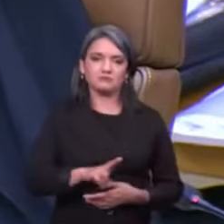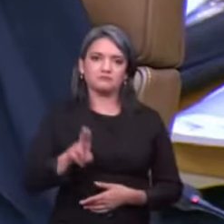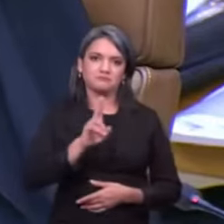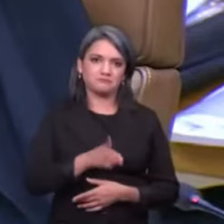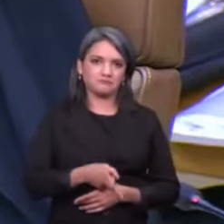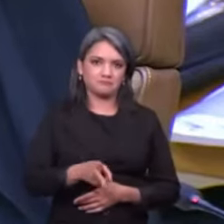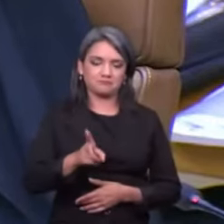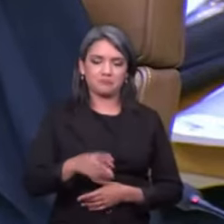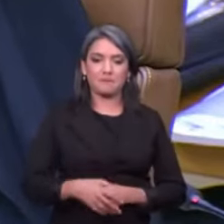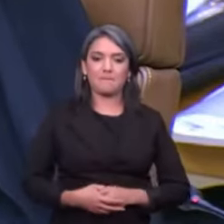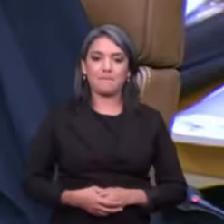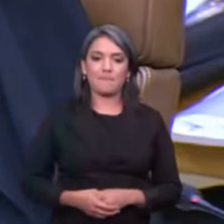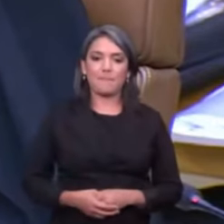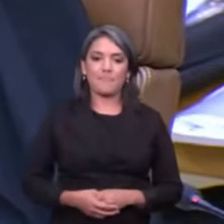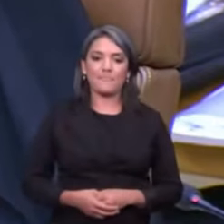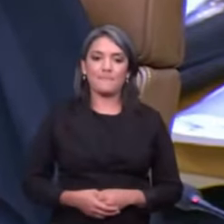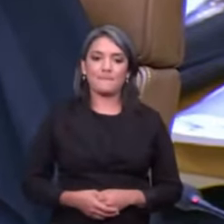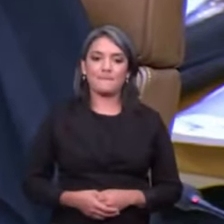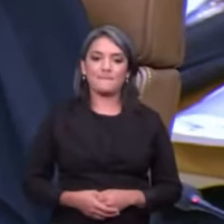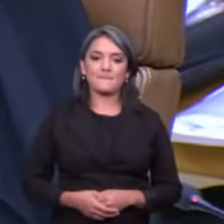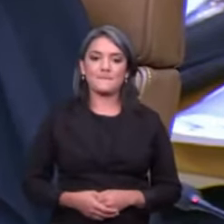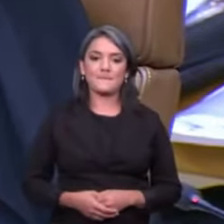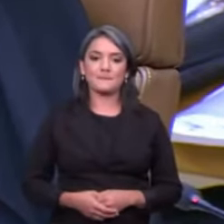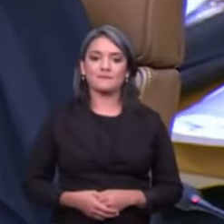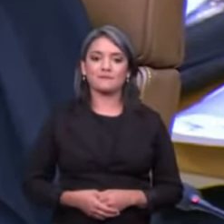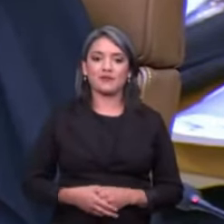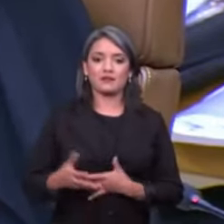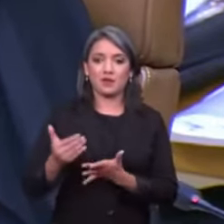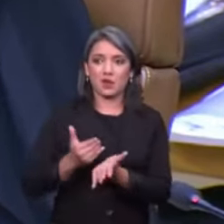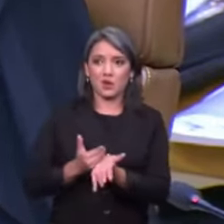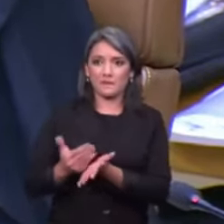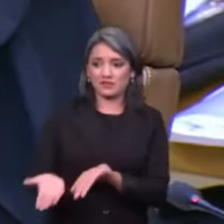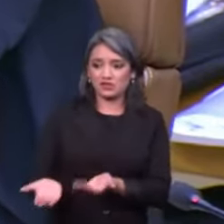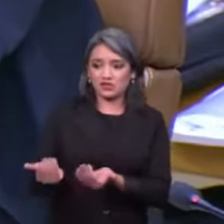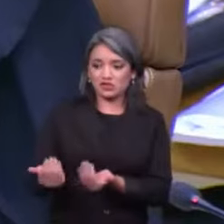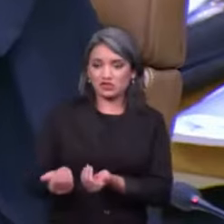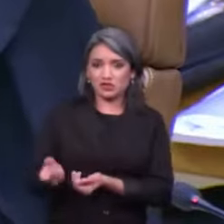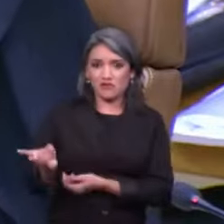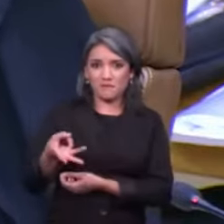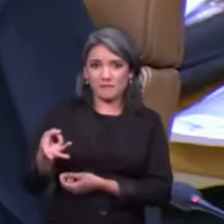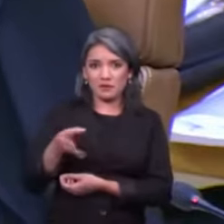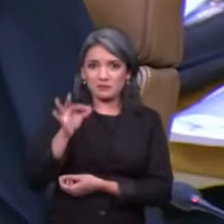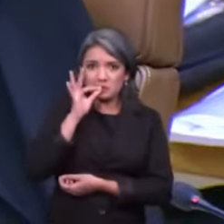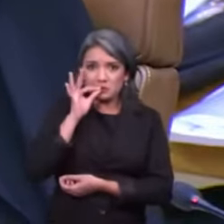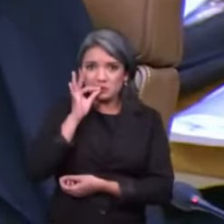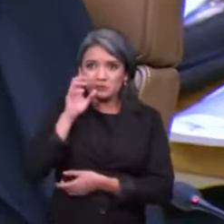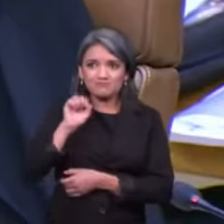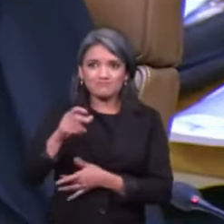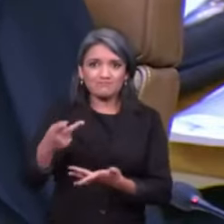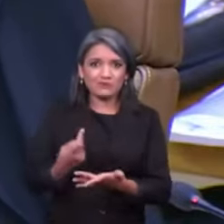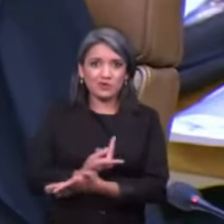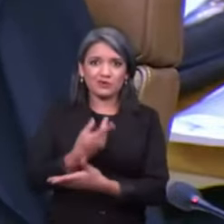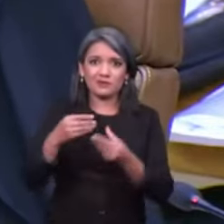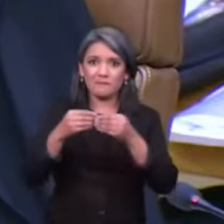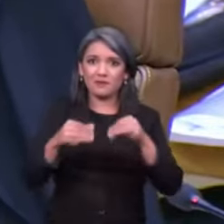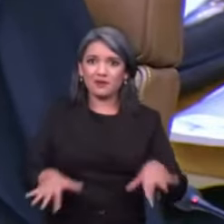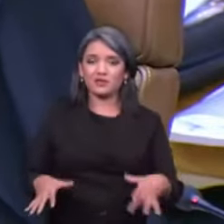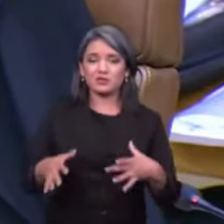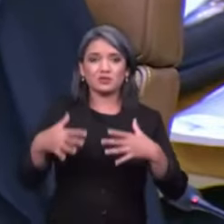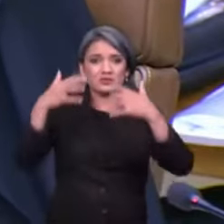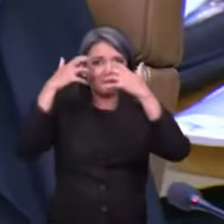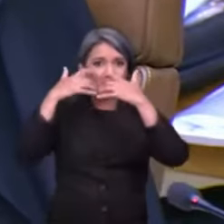anos. O início precoce do consumo de maconha pode levar ao agravamento dos prejuízos em todos os domínios do funcionamento